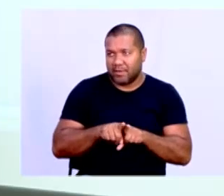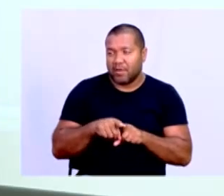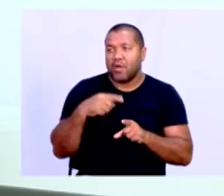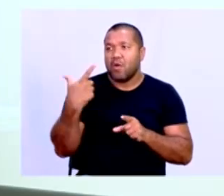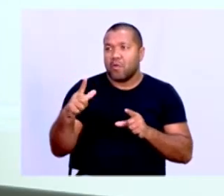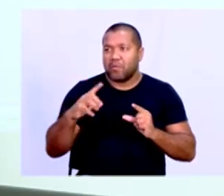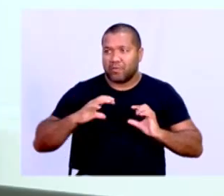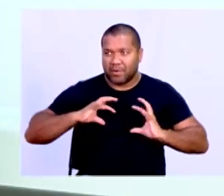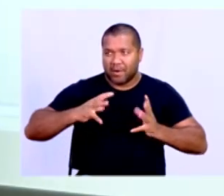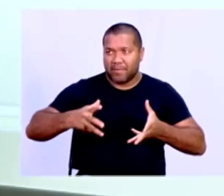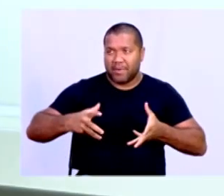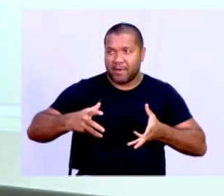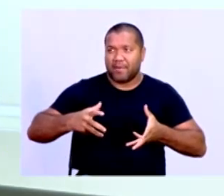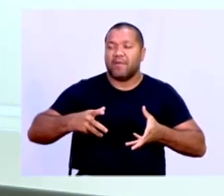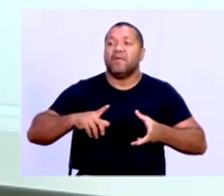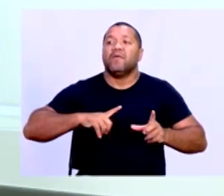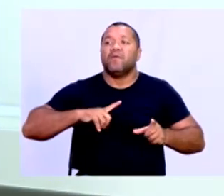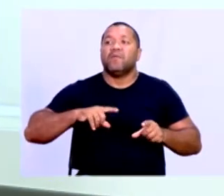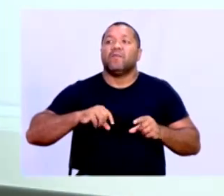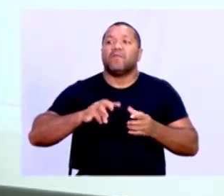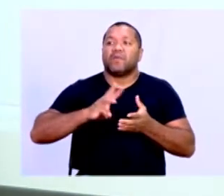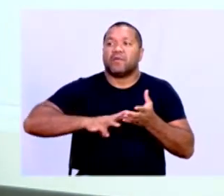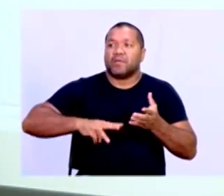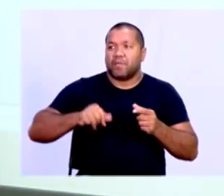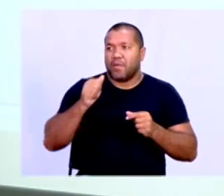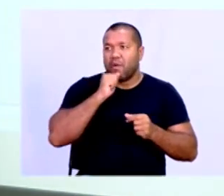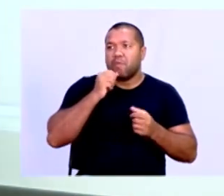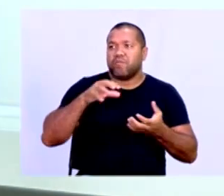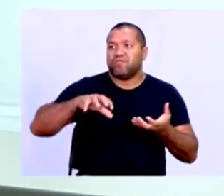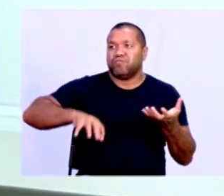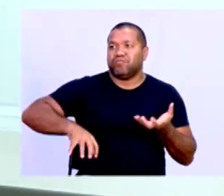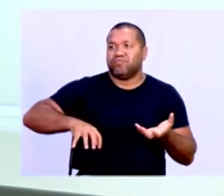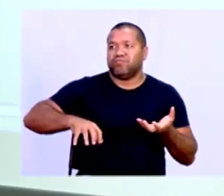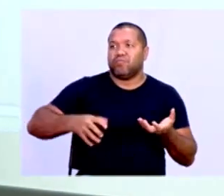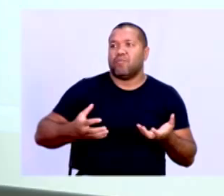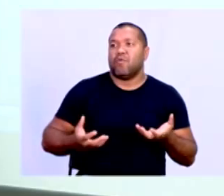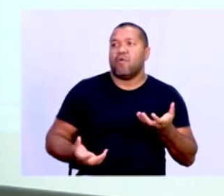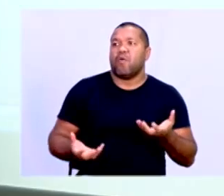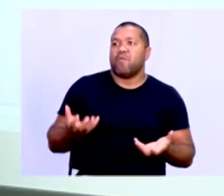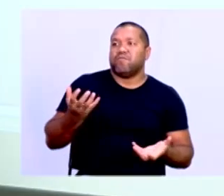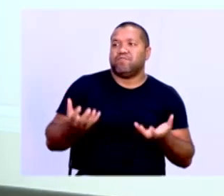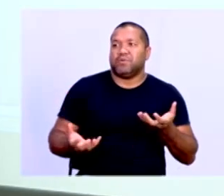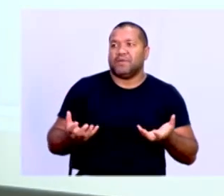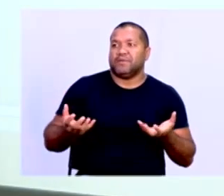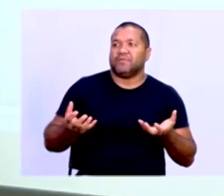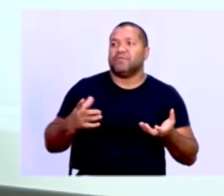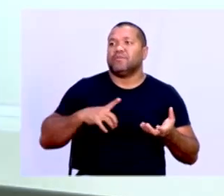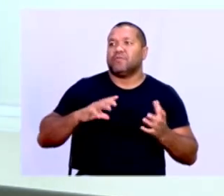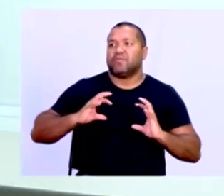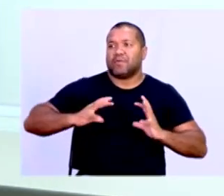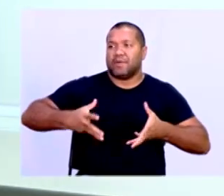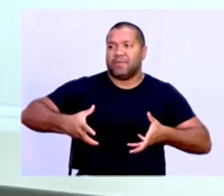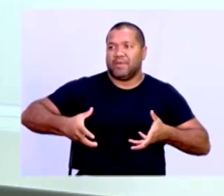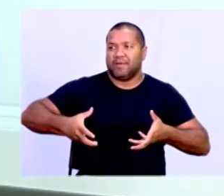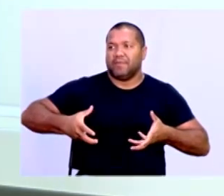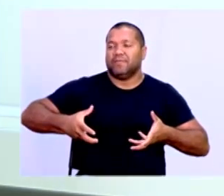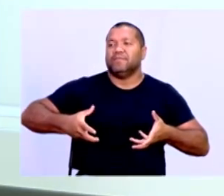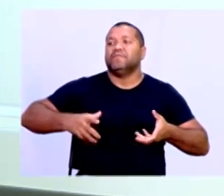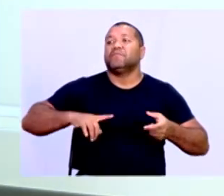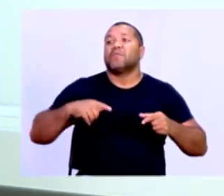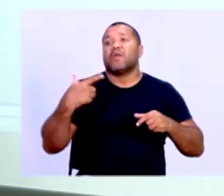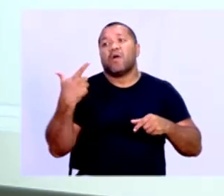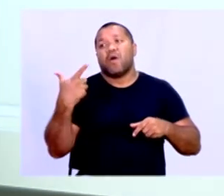é o parâmetro de carga do caminhão. Eu tenho a tarifa, o método tarifa normal, e criei